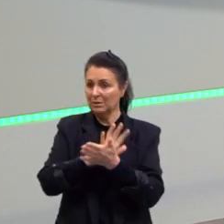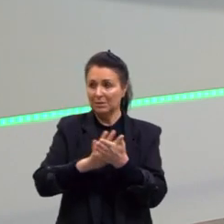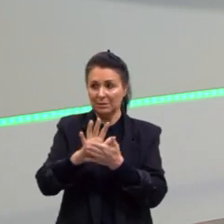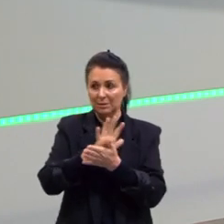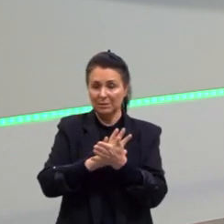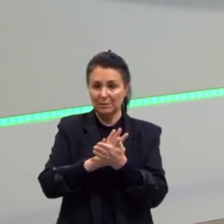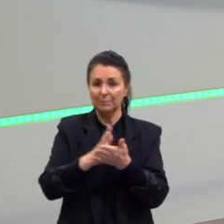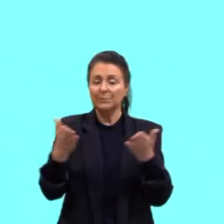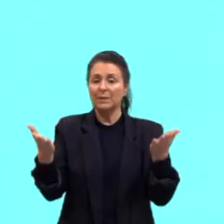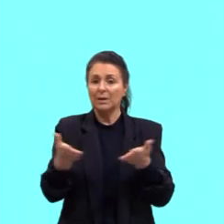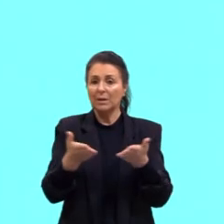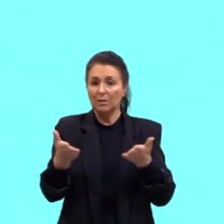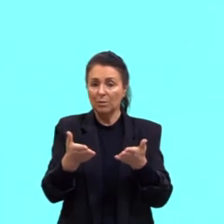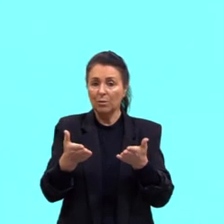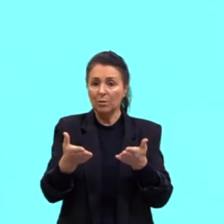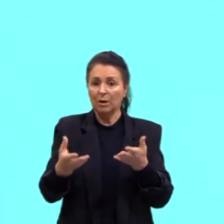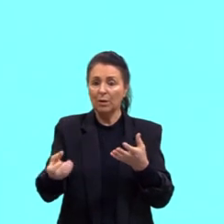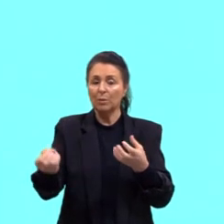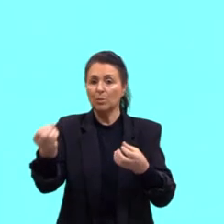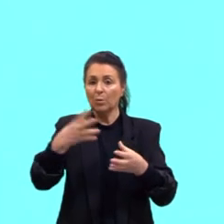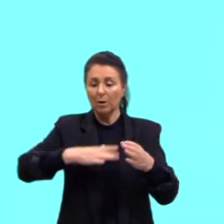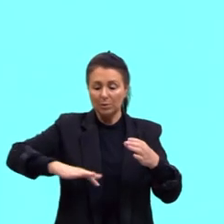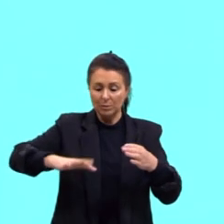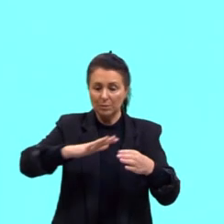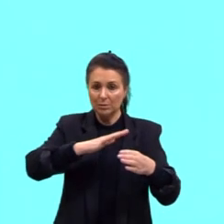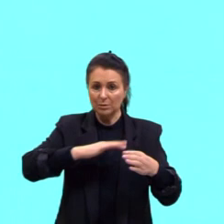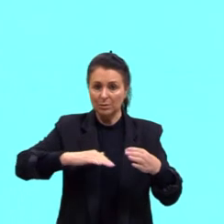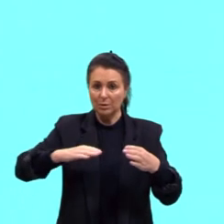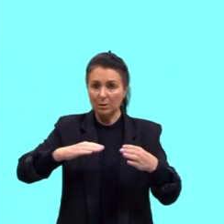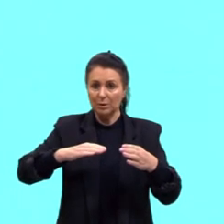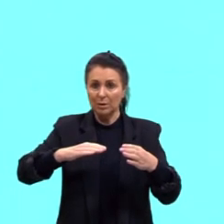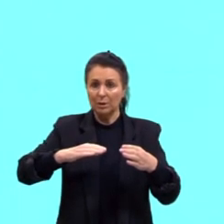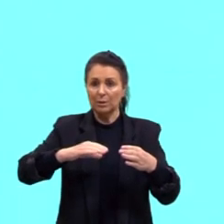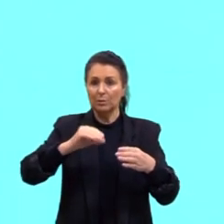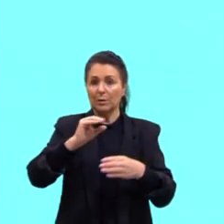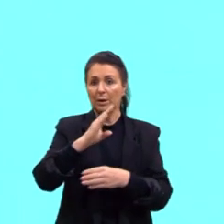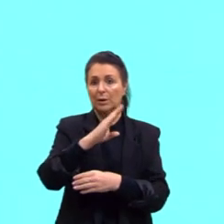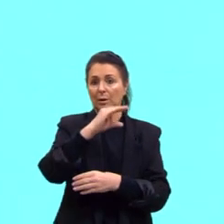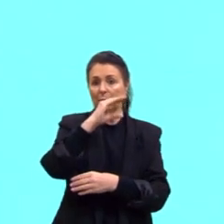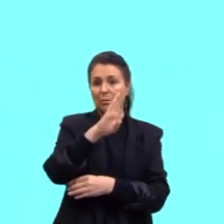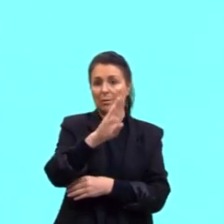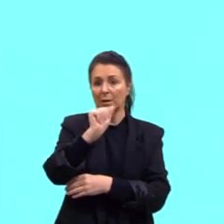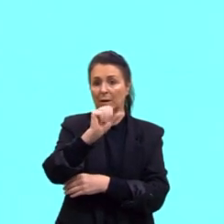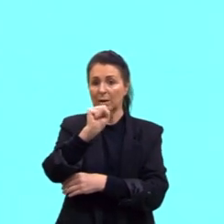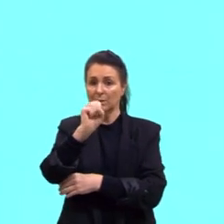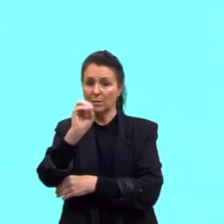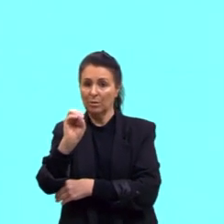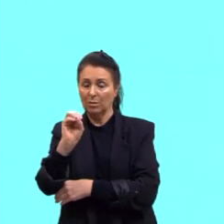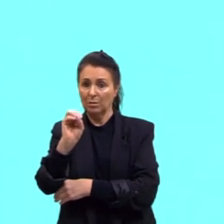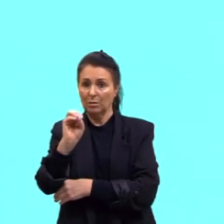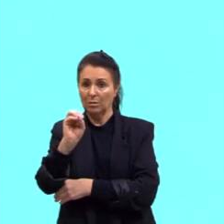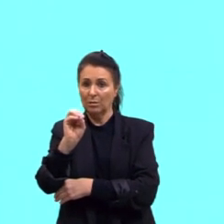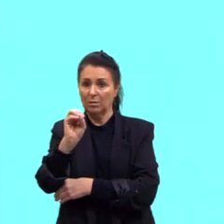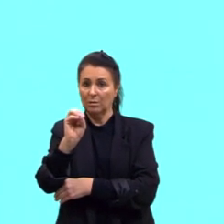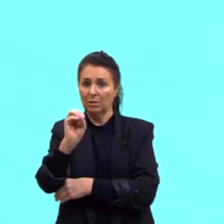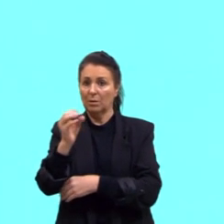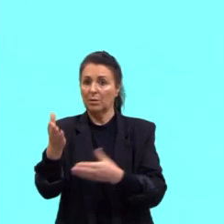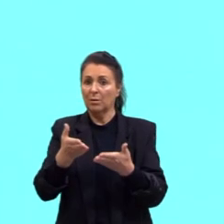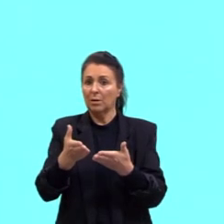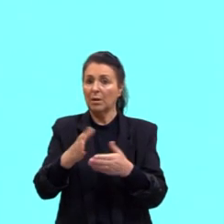nada agora se eu colocar uma solução de cloreto de bário eu tenho bairro no meu sistema então pode ser que eu influence